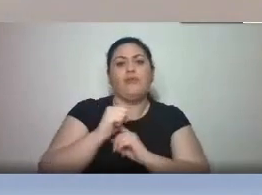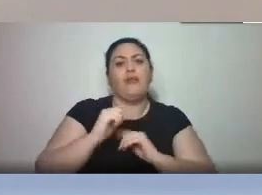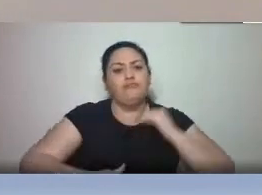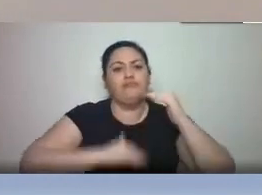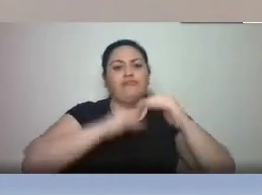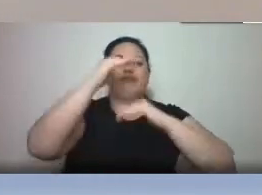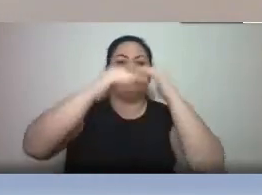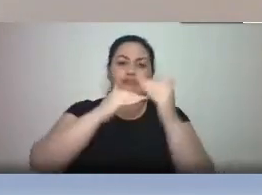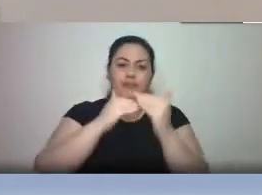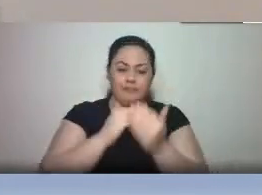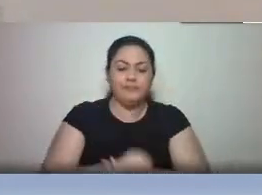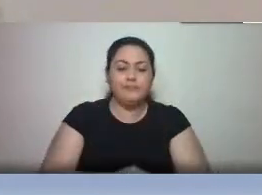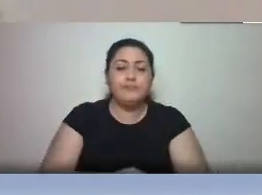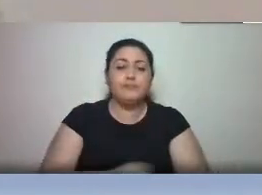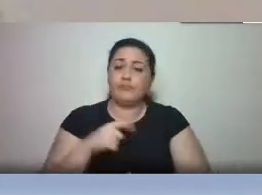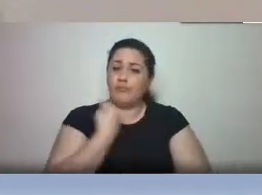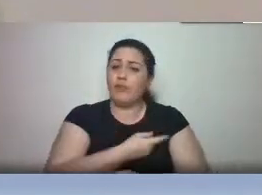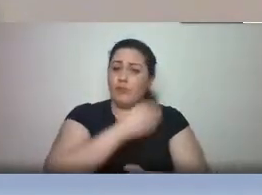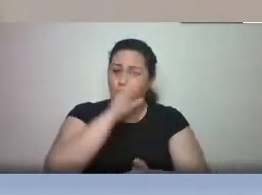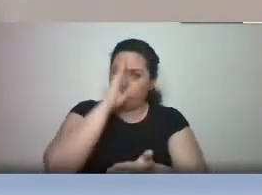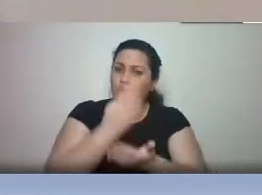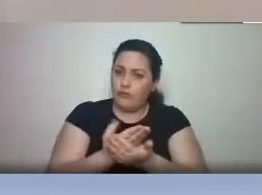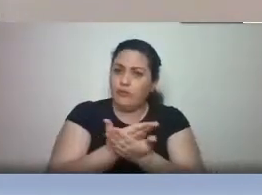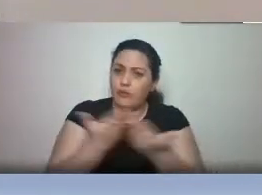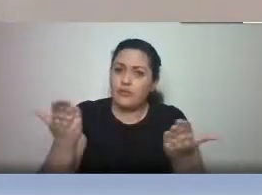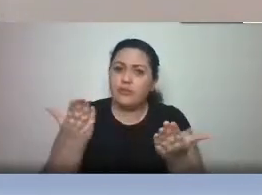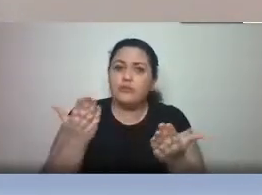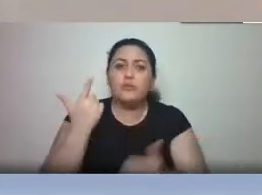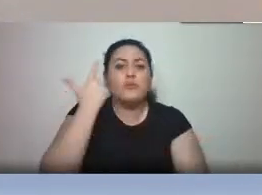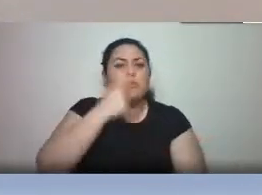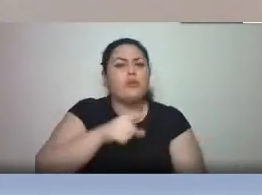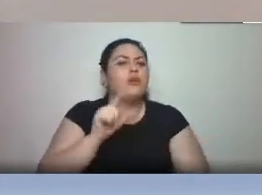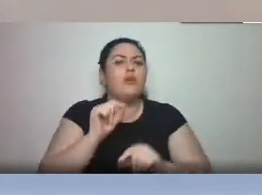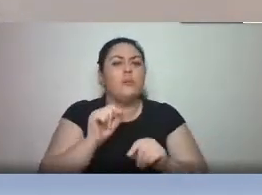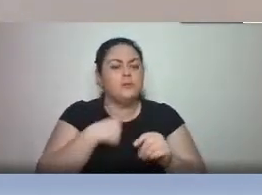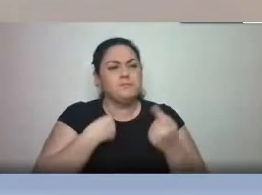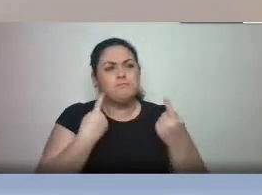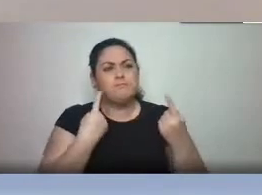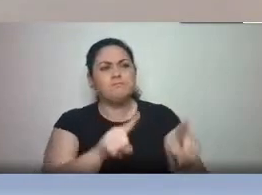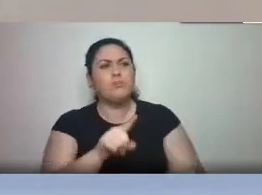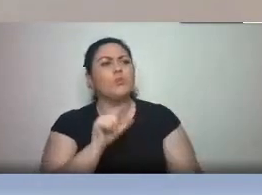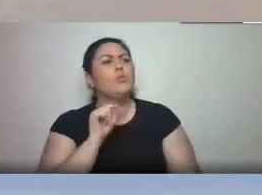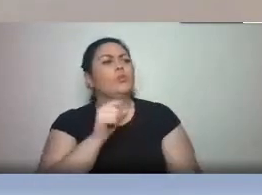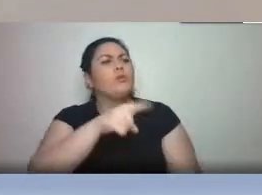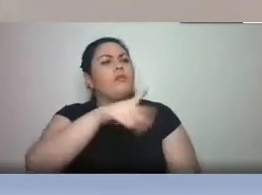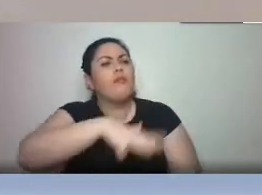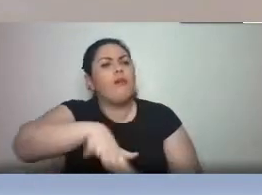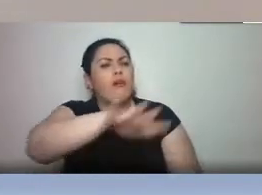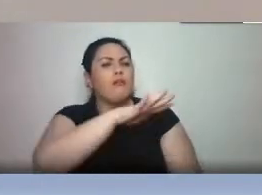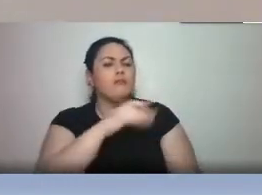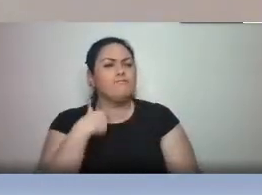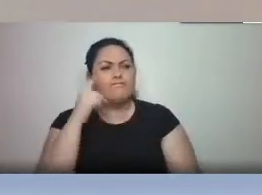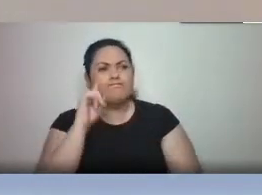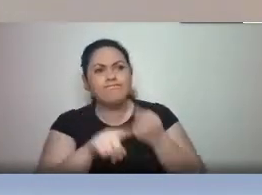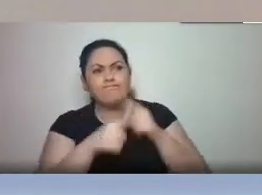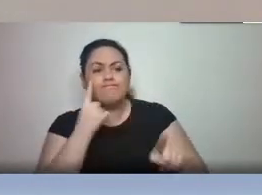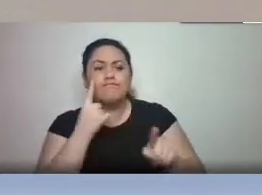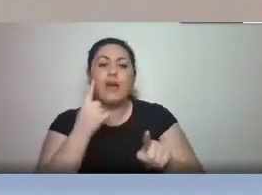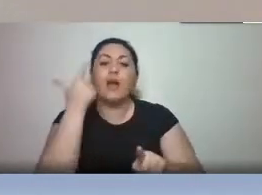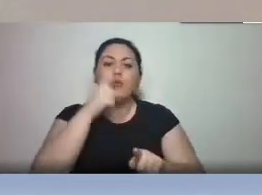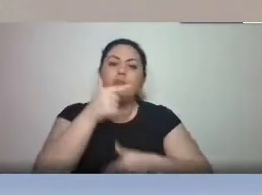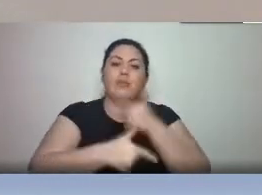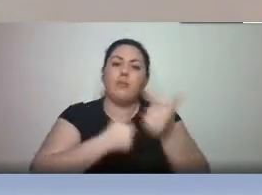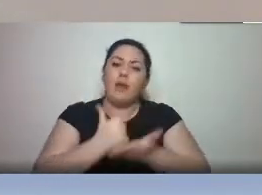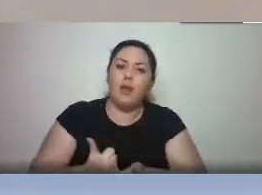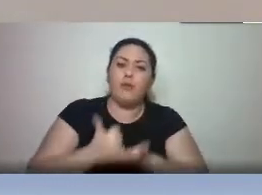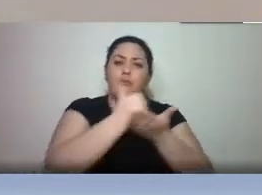progresso. E confiamos em vocês para questionar a realidade e trabalhar para transformá-la para melhor, almejando